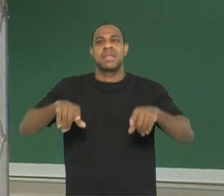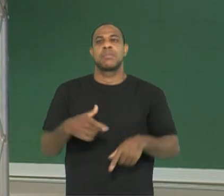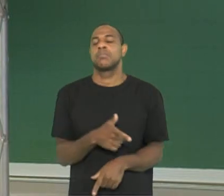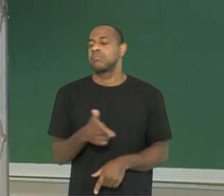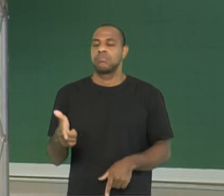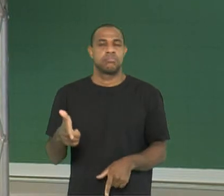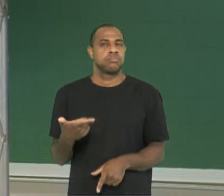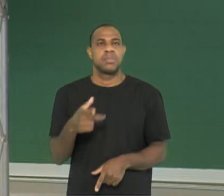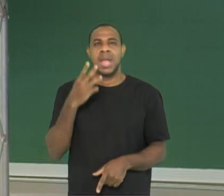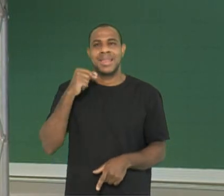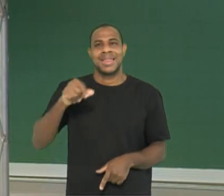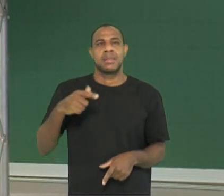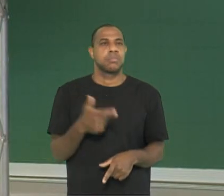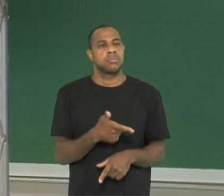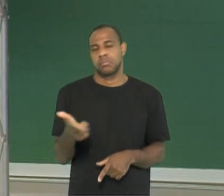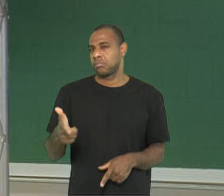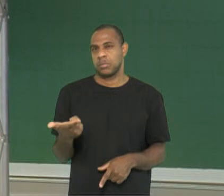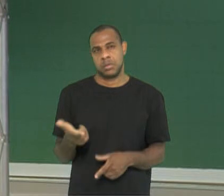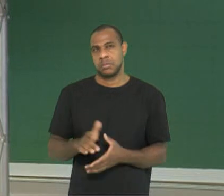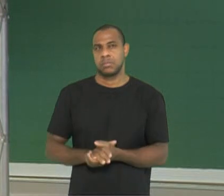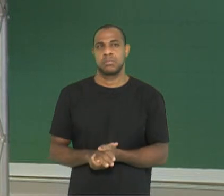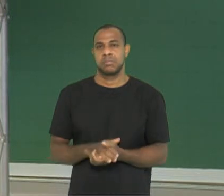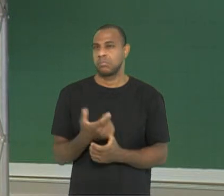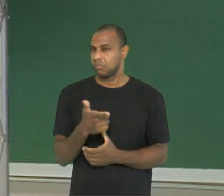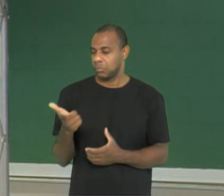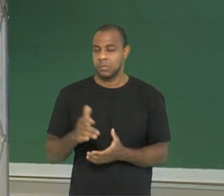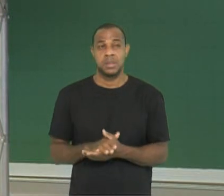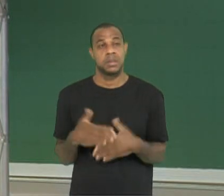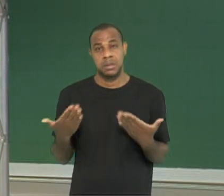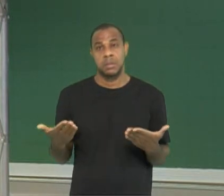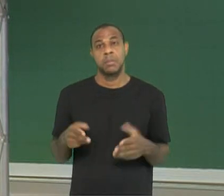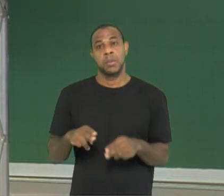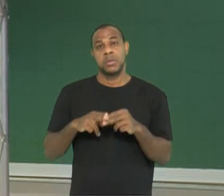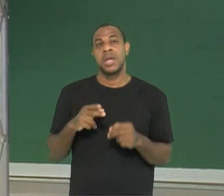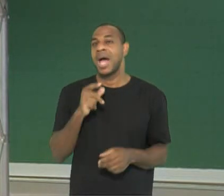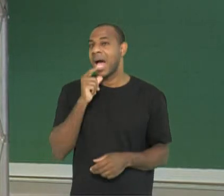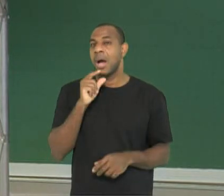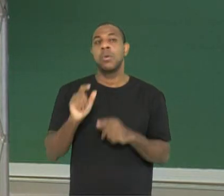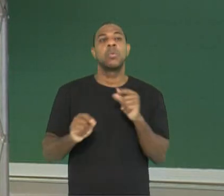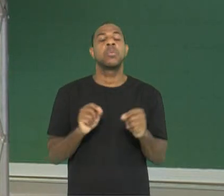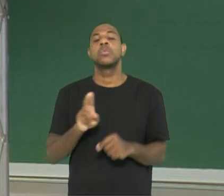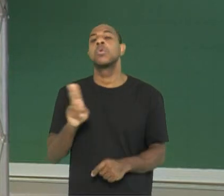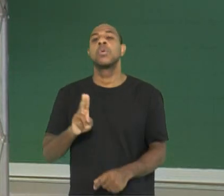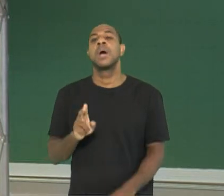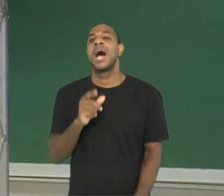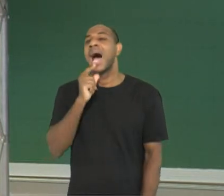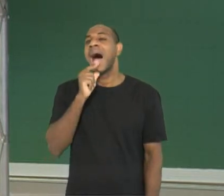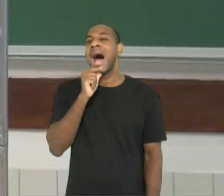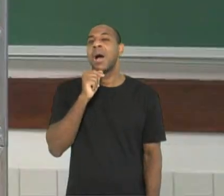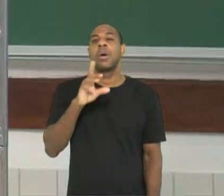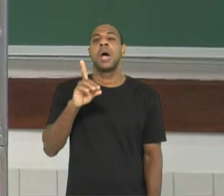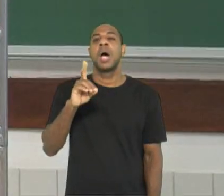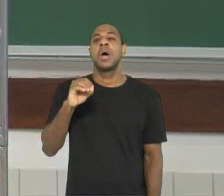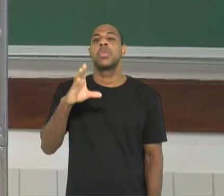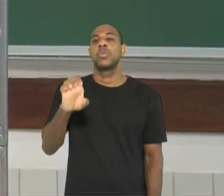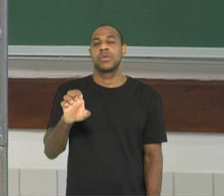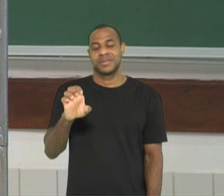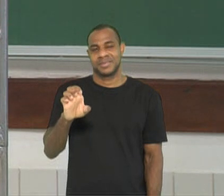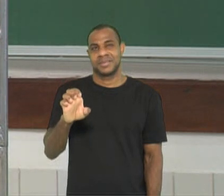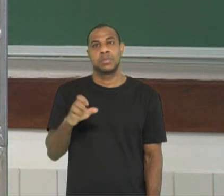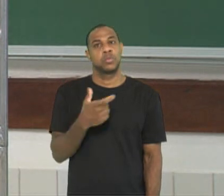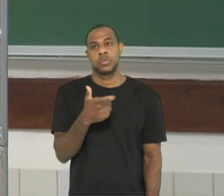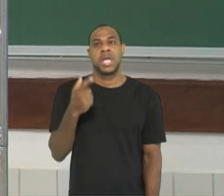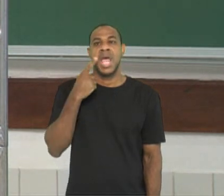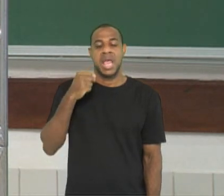um teor elevado de salinidade. Por isso essa água acaba sendo chamada de água doce. Mas lembre-se